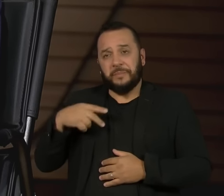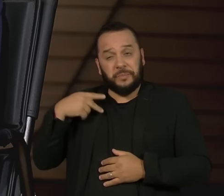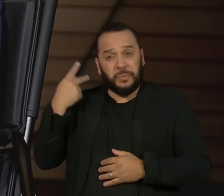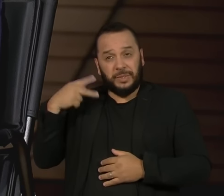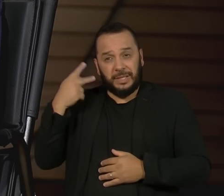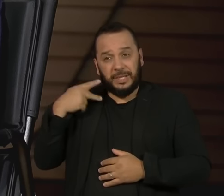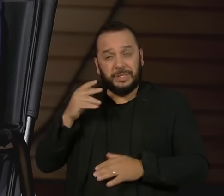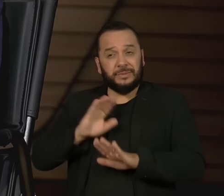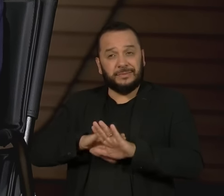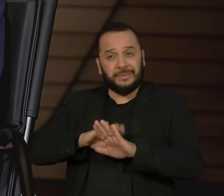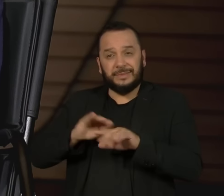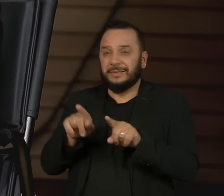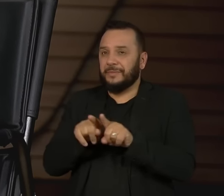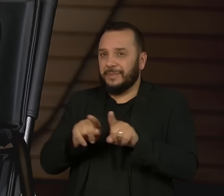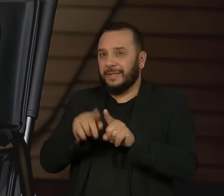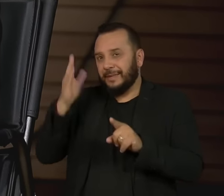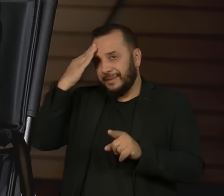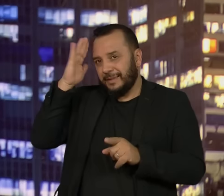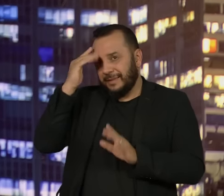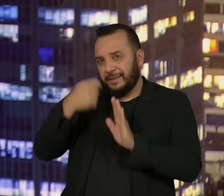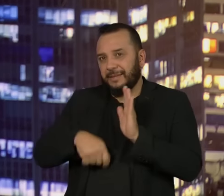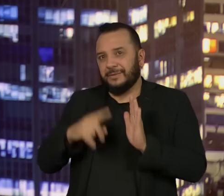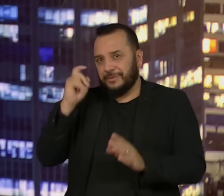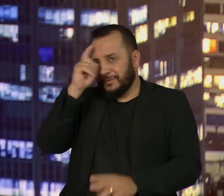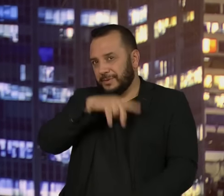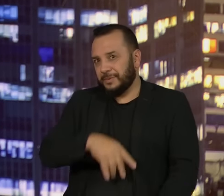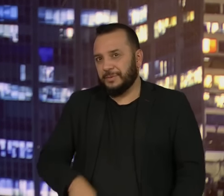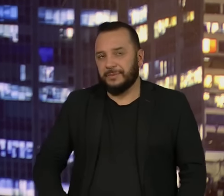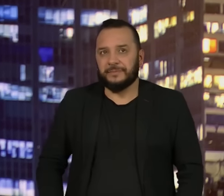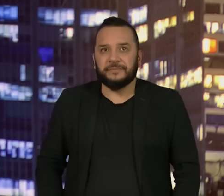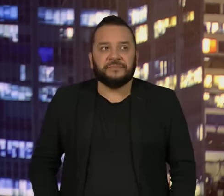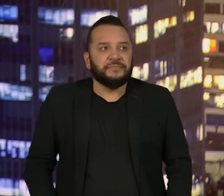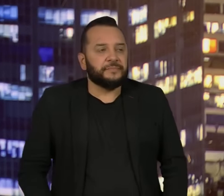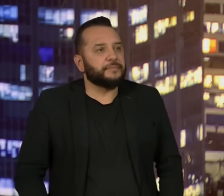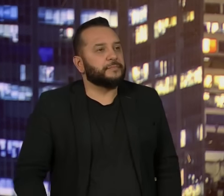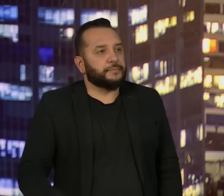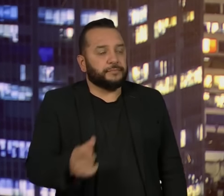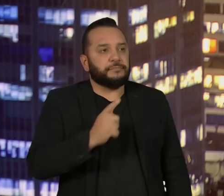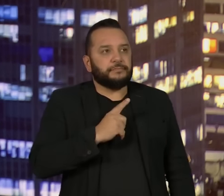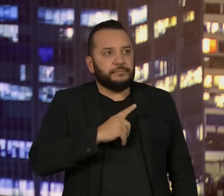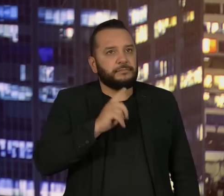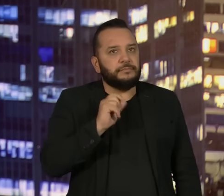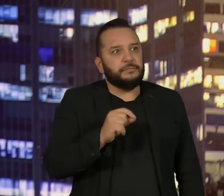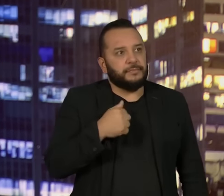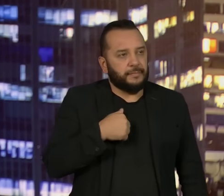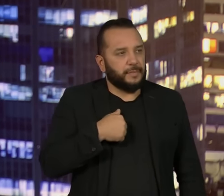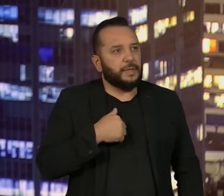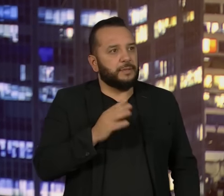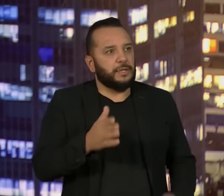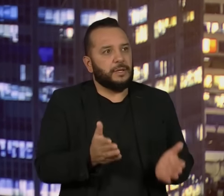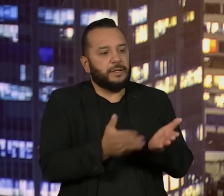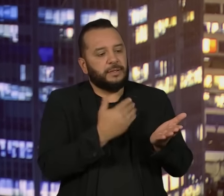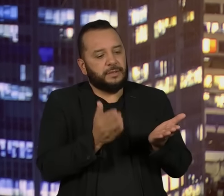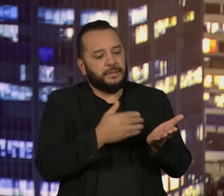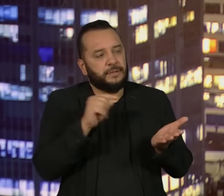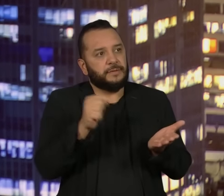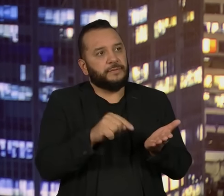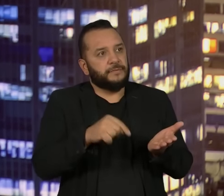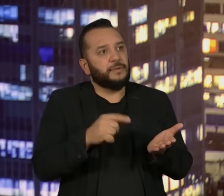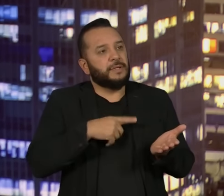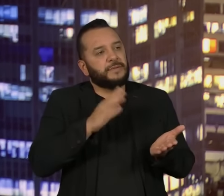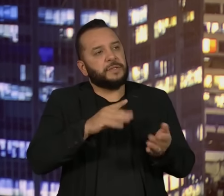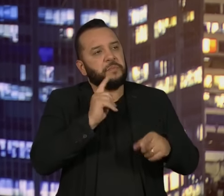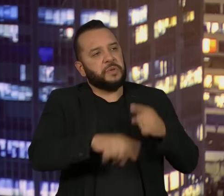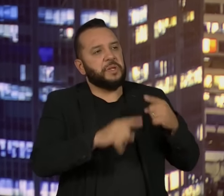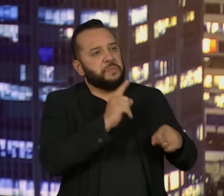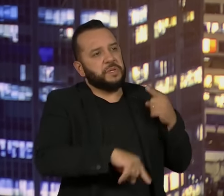interpretação de texto, É bem complicado. Lísias, essas obras acabam sendo retiradas de circulação após essa pressão, sem sequer